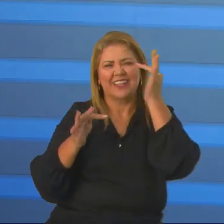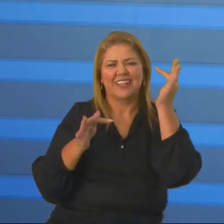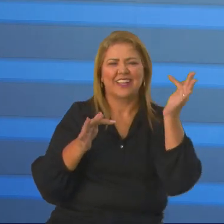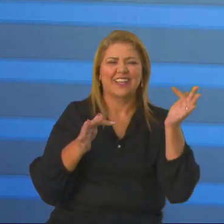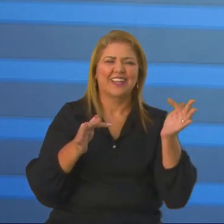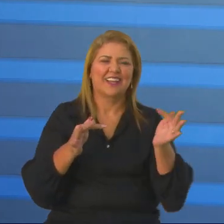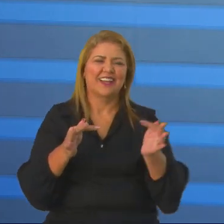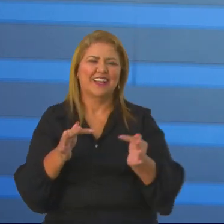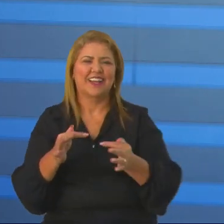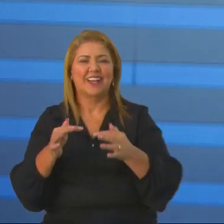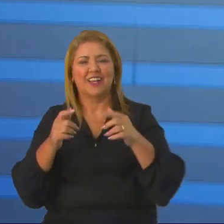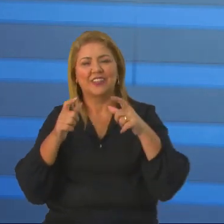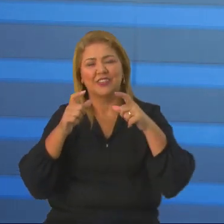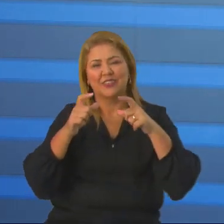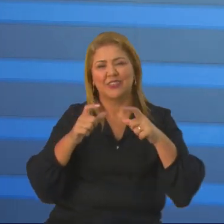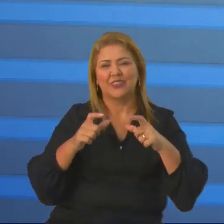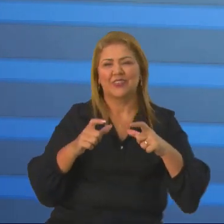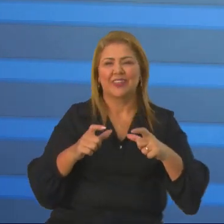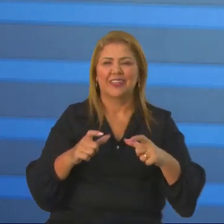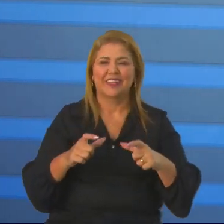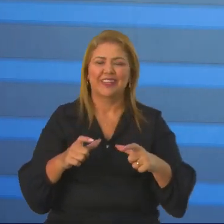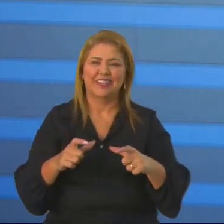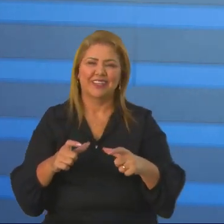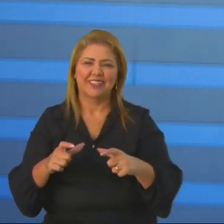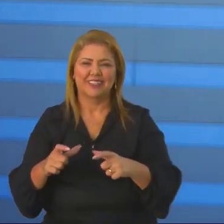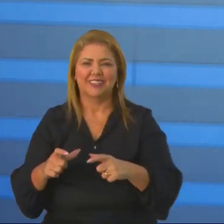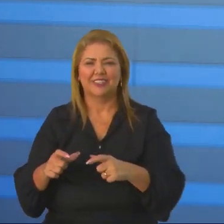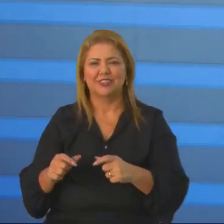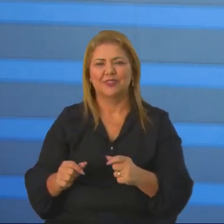seu lugar.